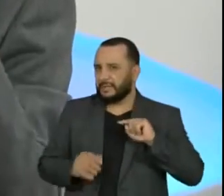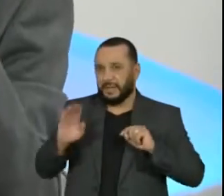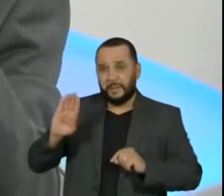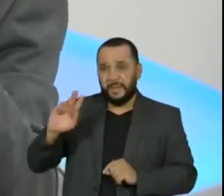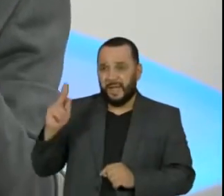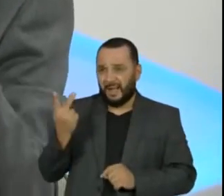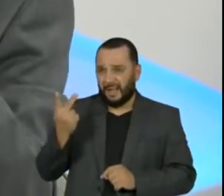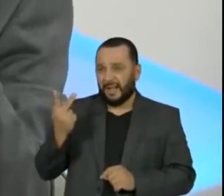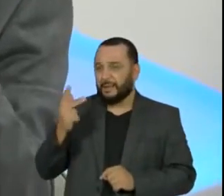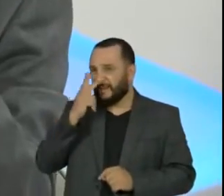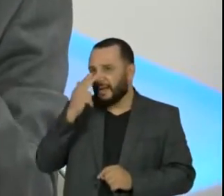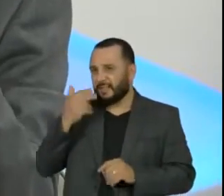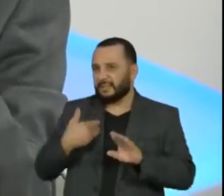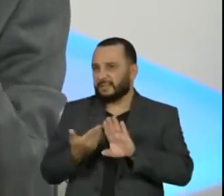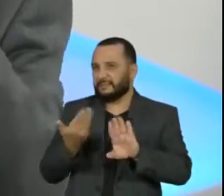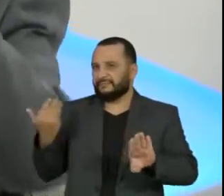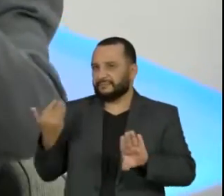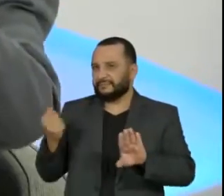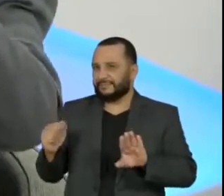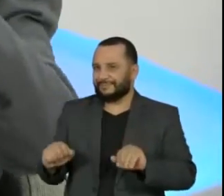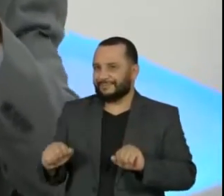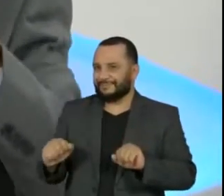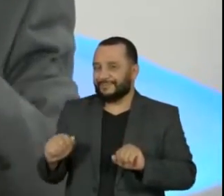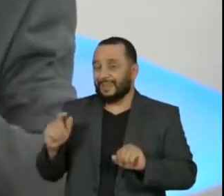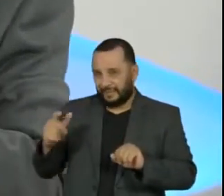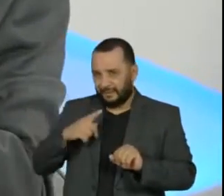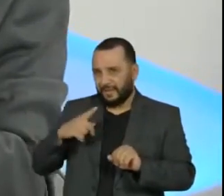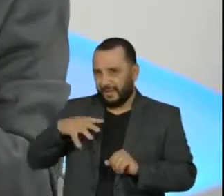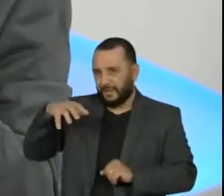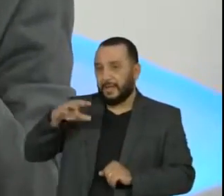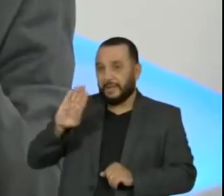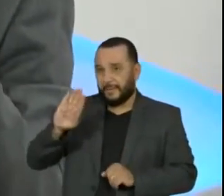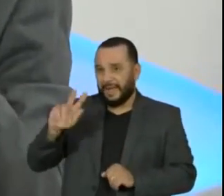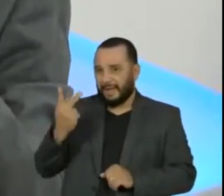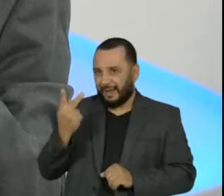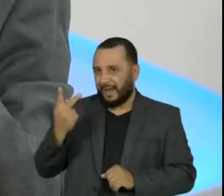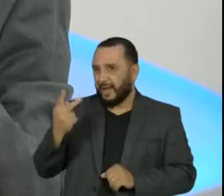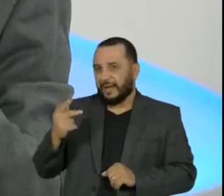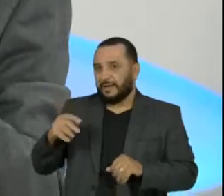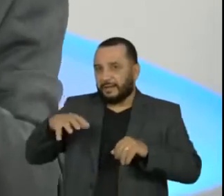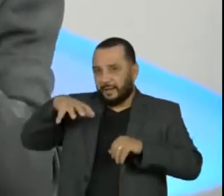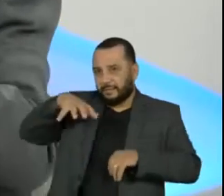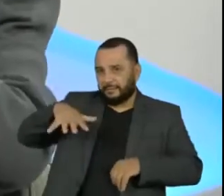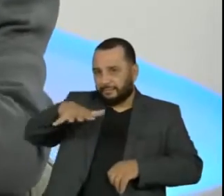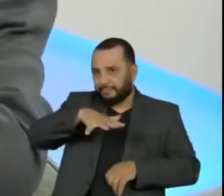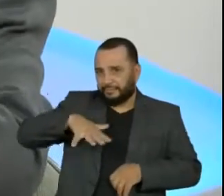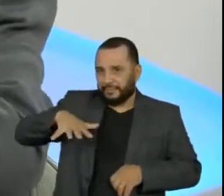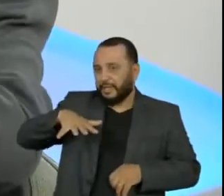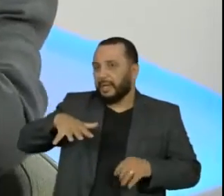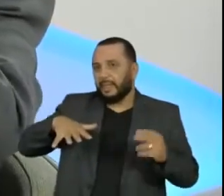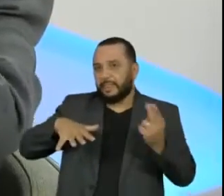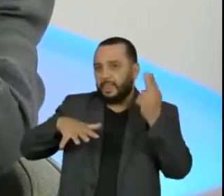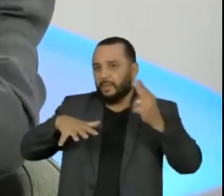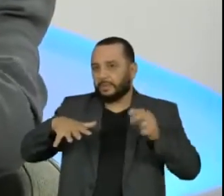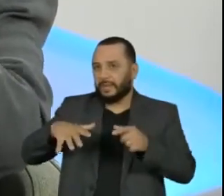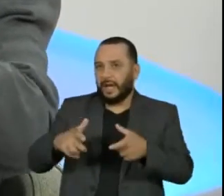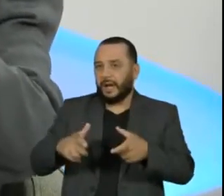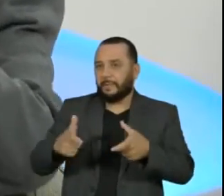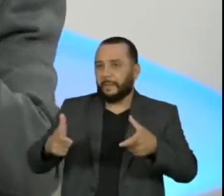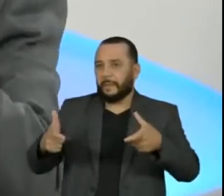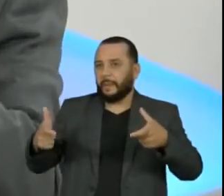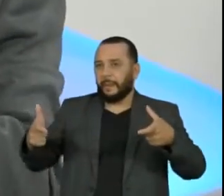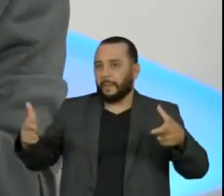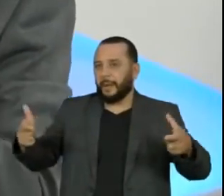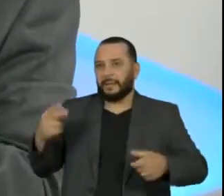cidade confinada. Tá? É uma cidade cercada, ela não tem para onde crescer. Então, você está trazendo investimento que traga para